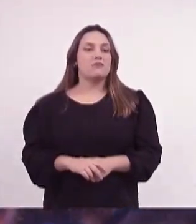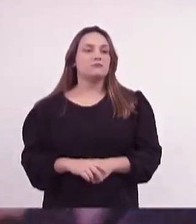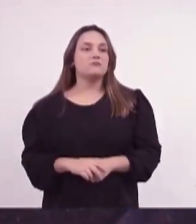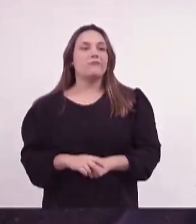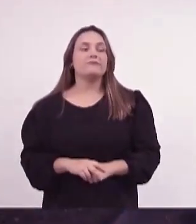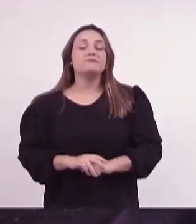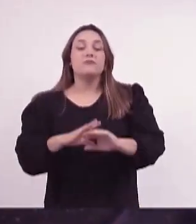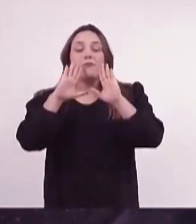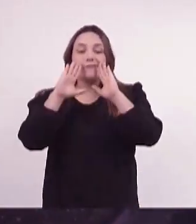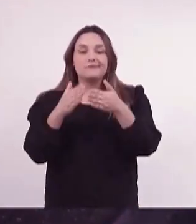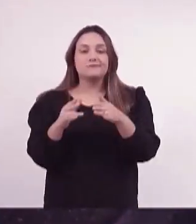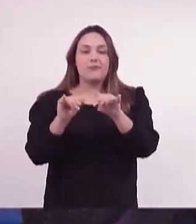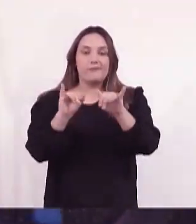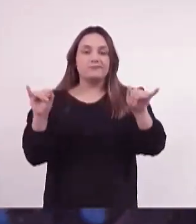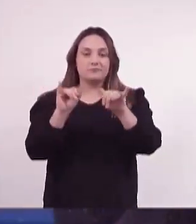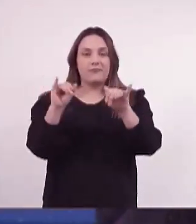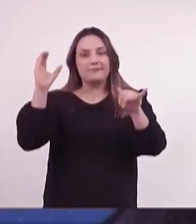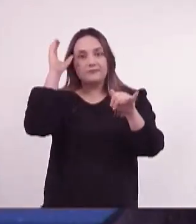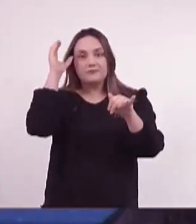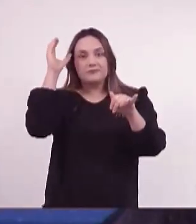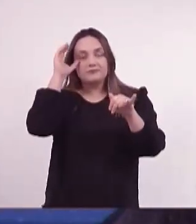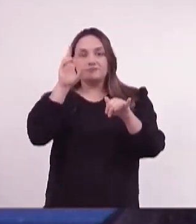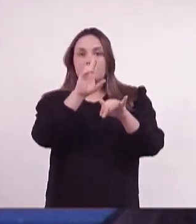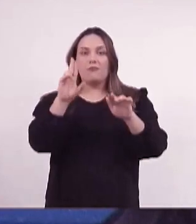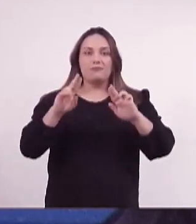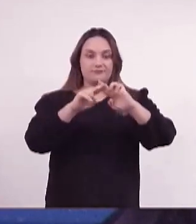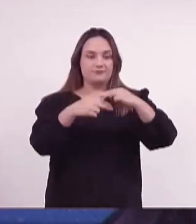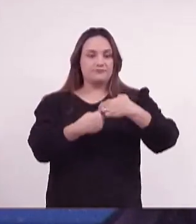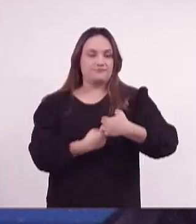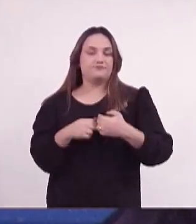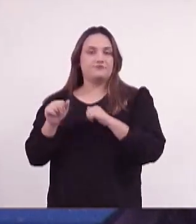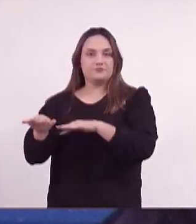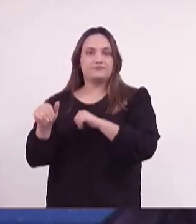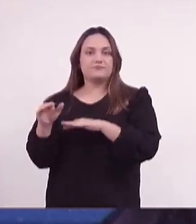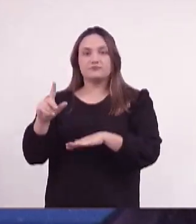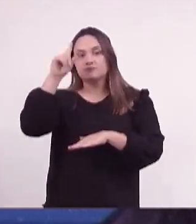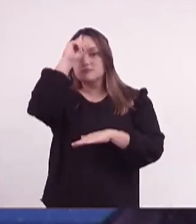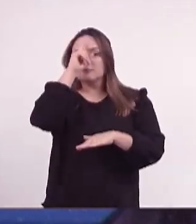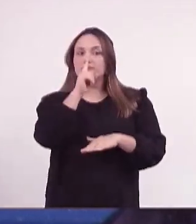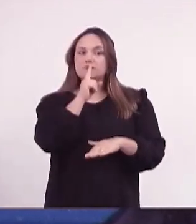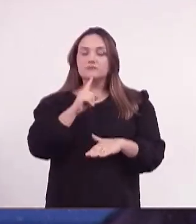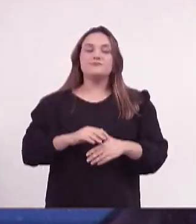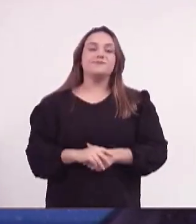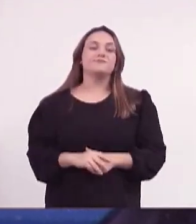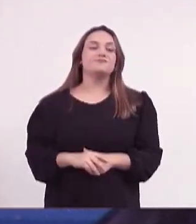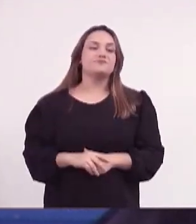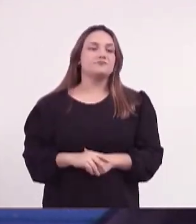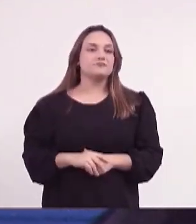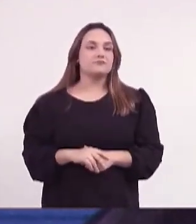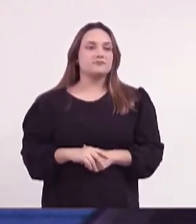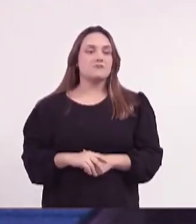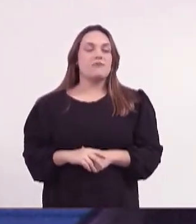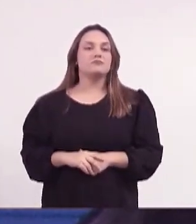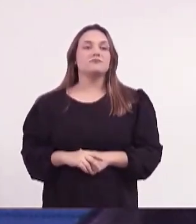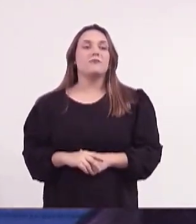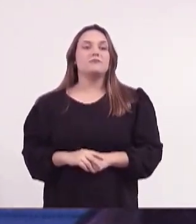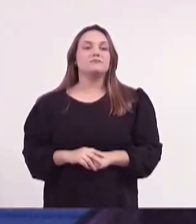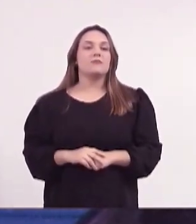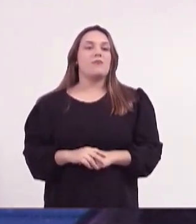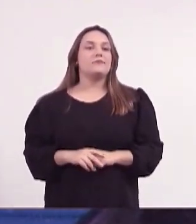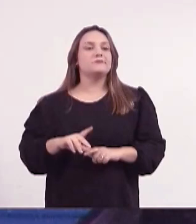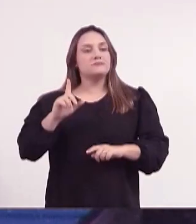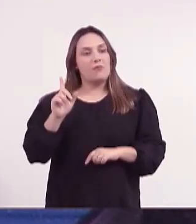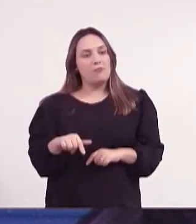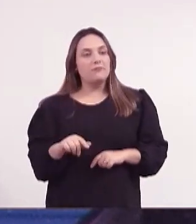Tratando da campanha do Setembro Amarelo, para esclarecer aí todos os deputados fazendo alusão ao